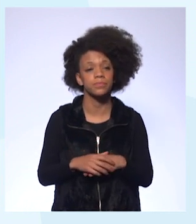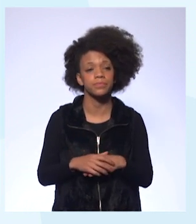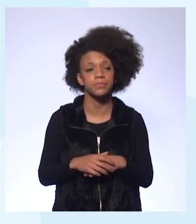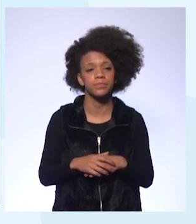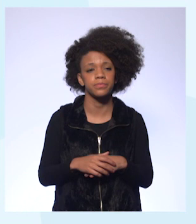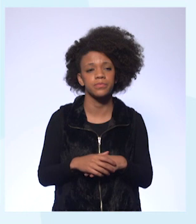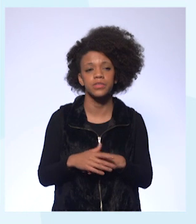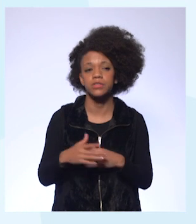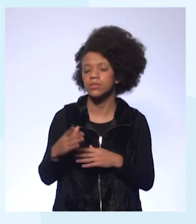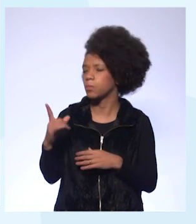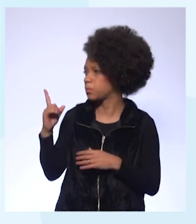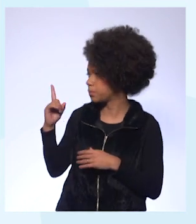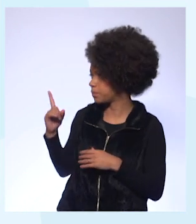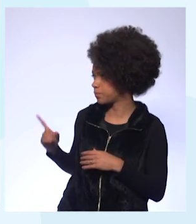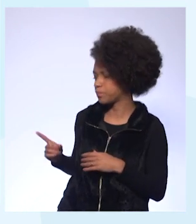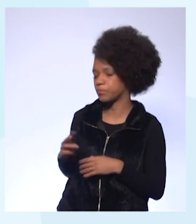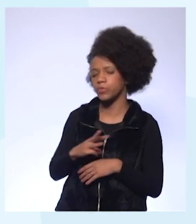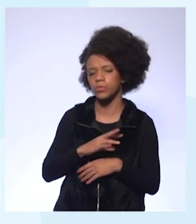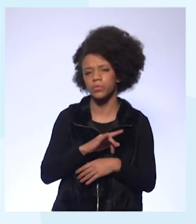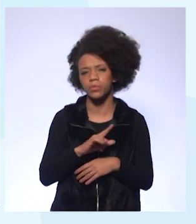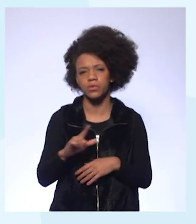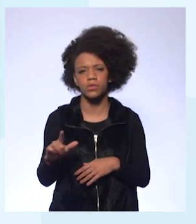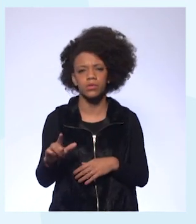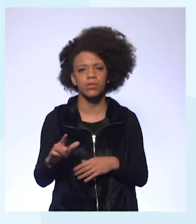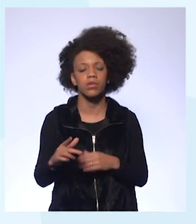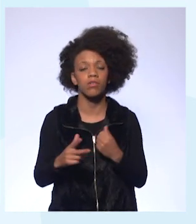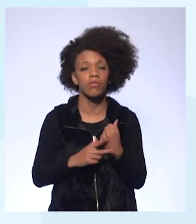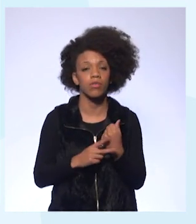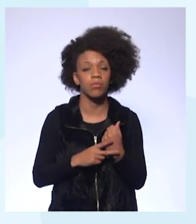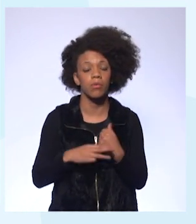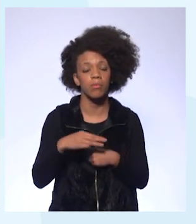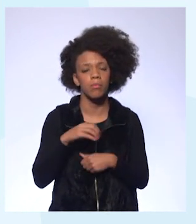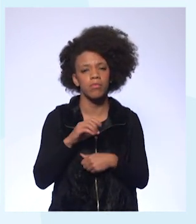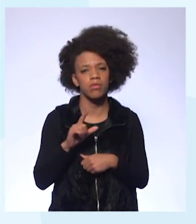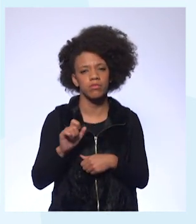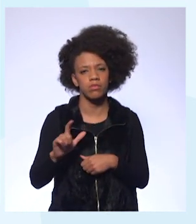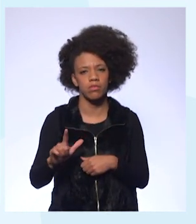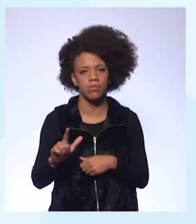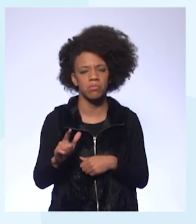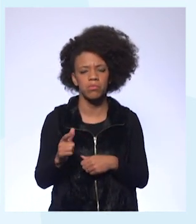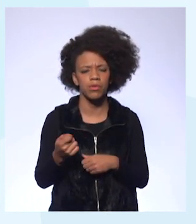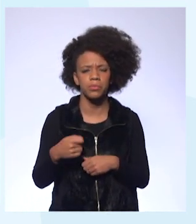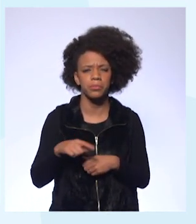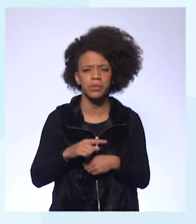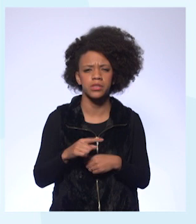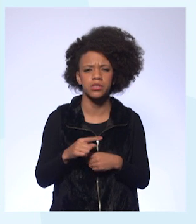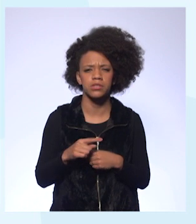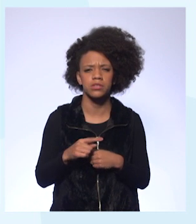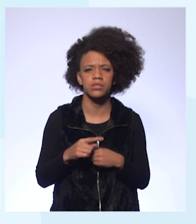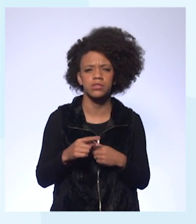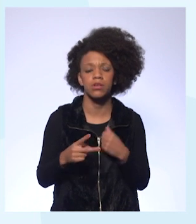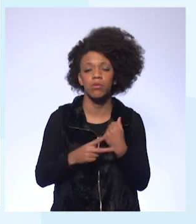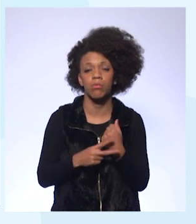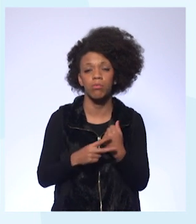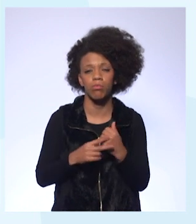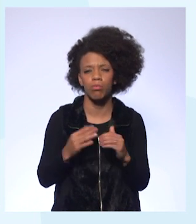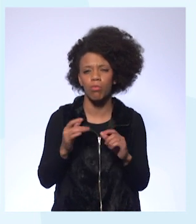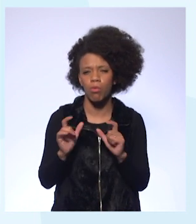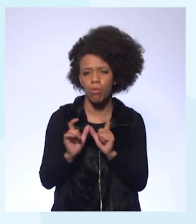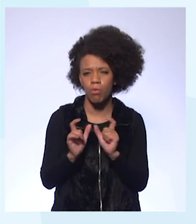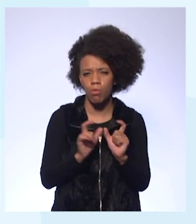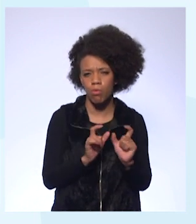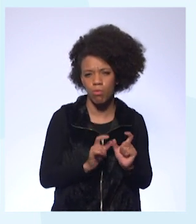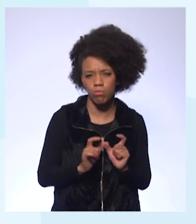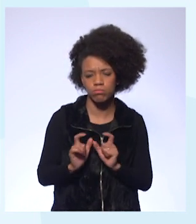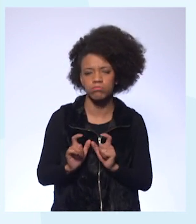essas formas do Rio eles elas ele é verbo modal então você não precisa conjugar o verbo é muito mais fácil e para fazer pergunta